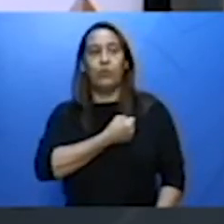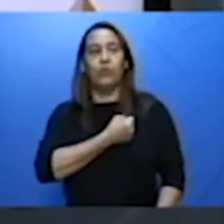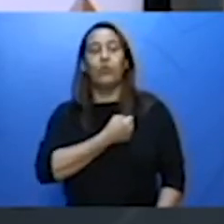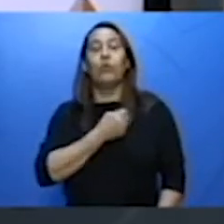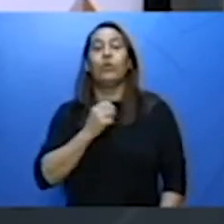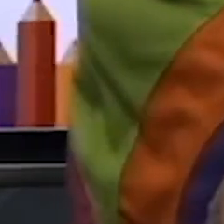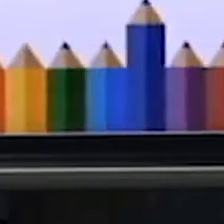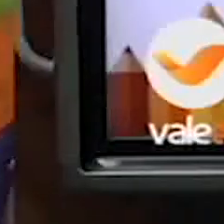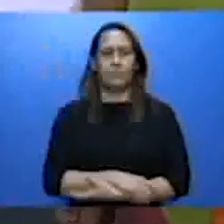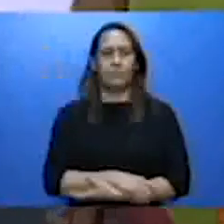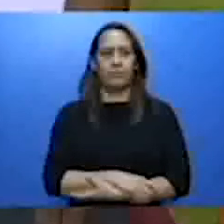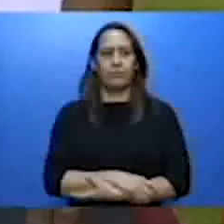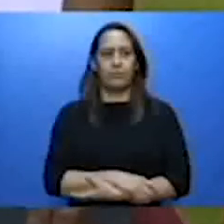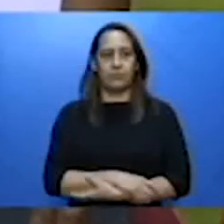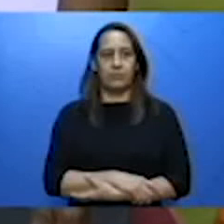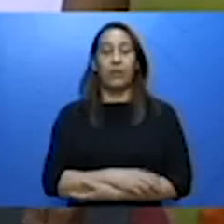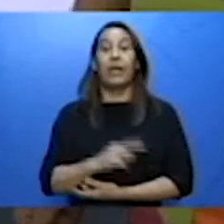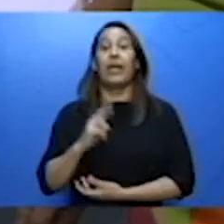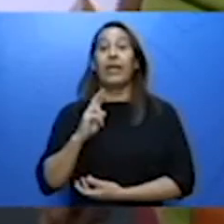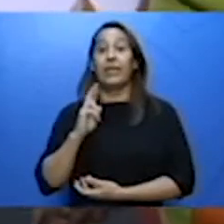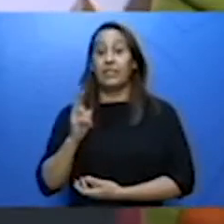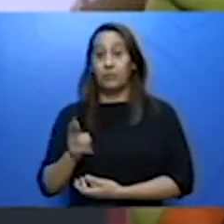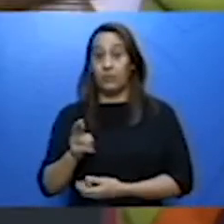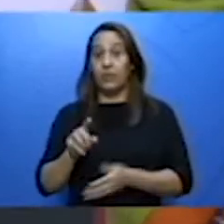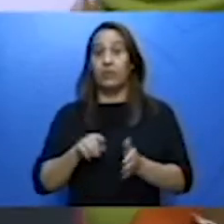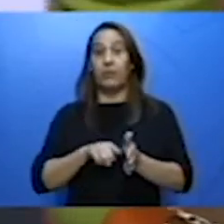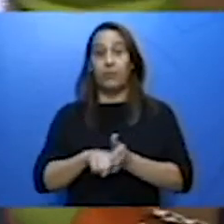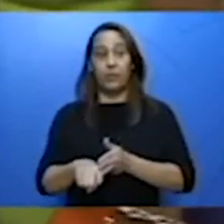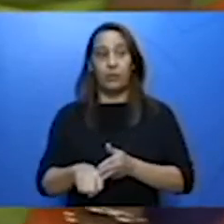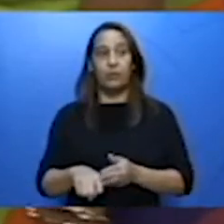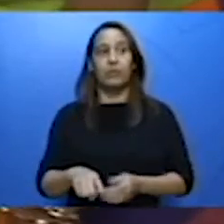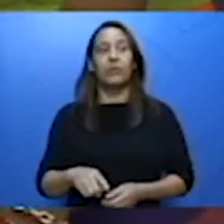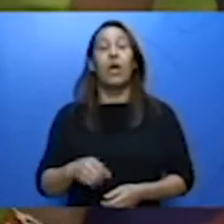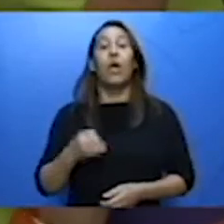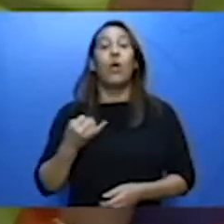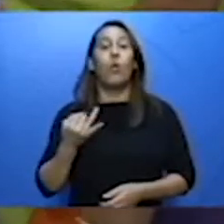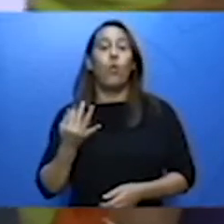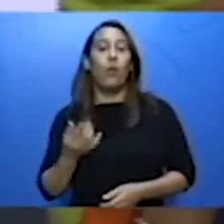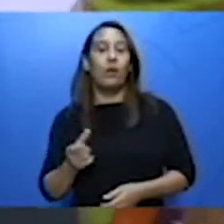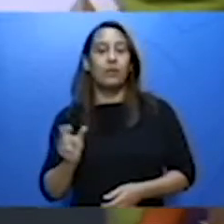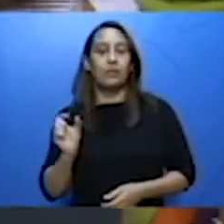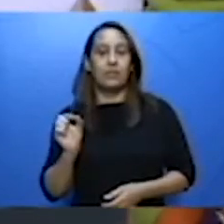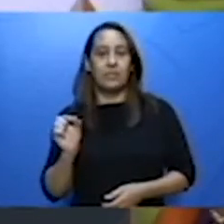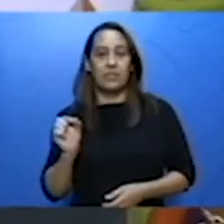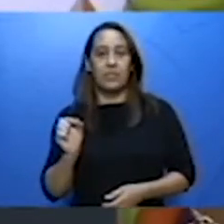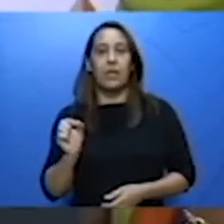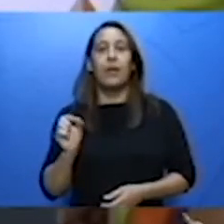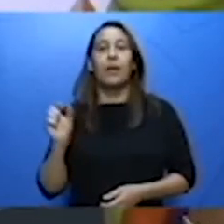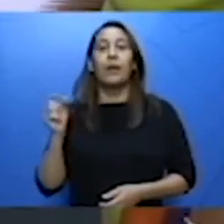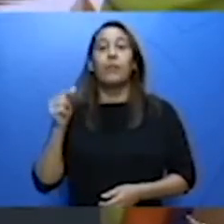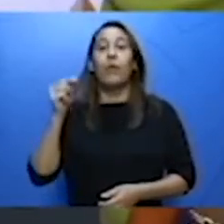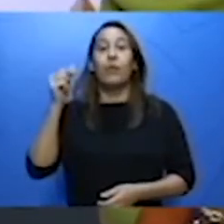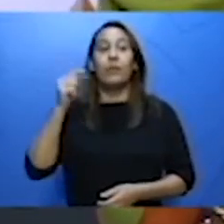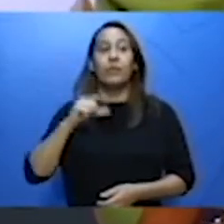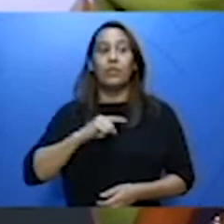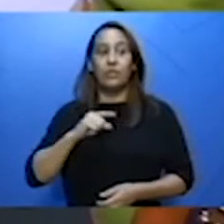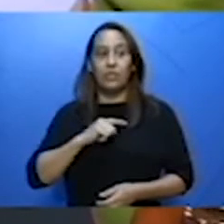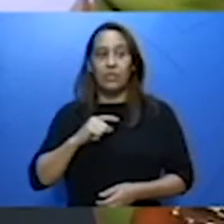esse número aqui, respondendo à minha pergunta, quantas moedas havia nos dois